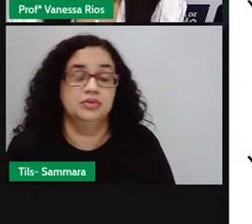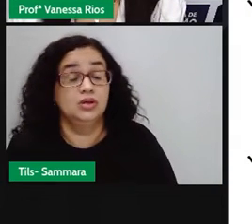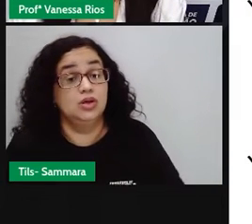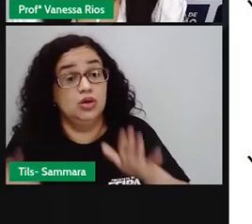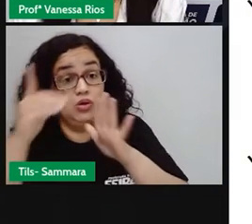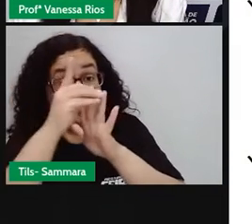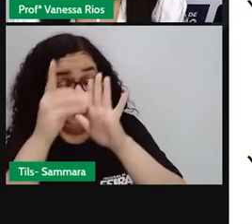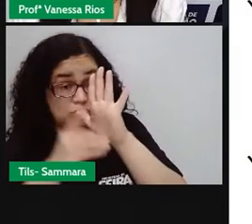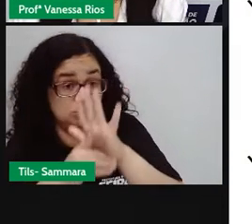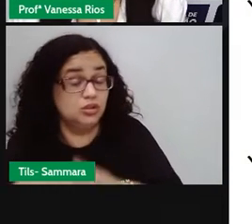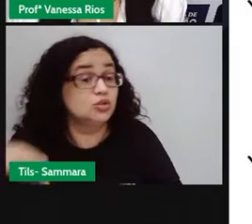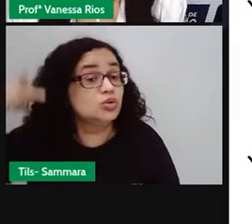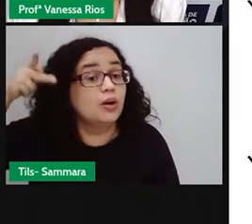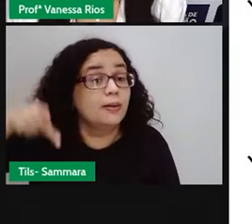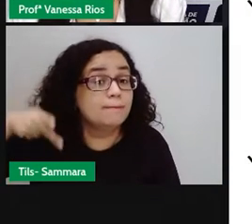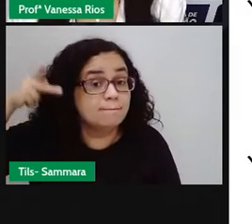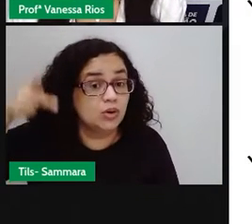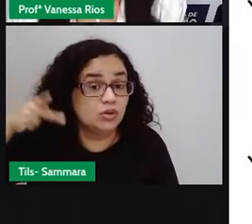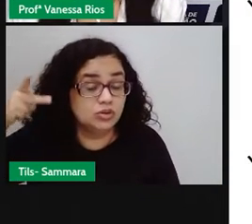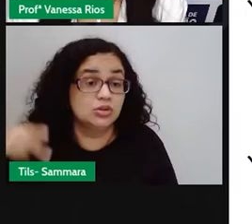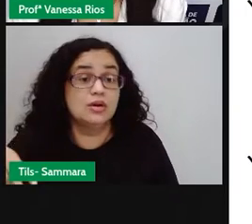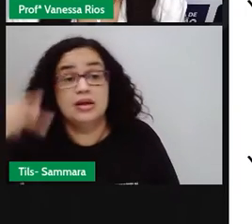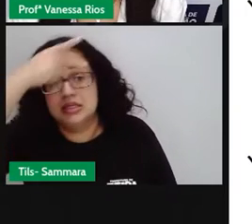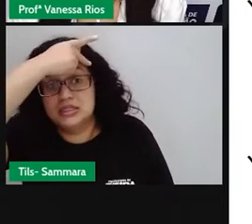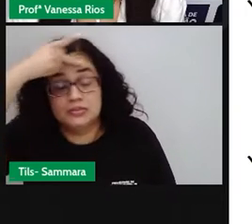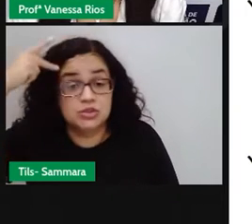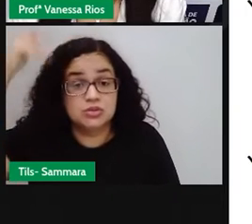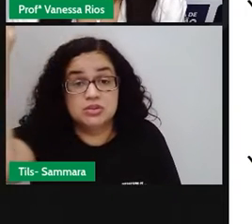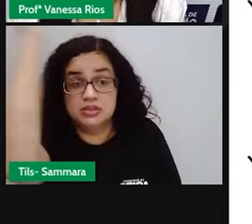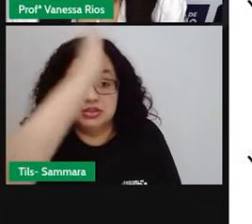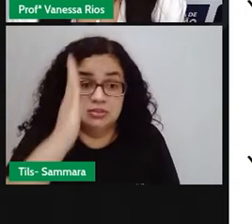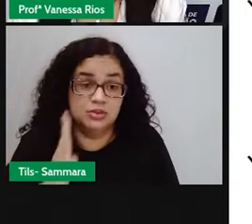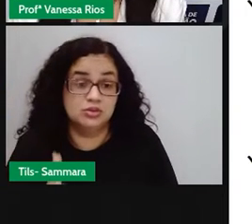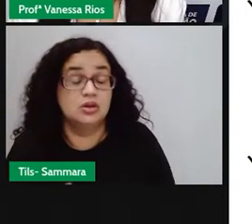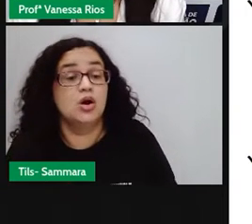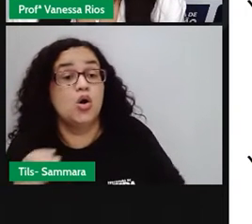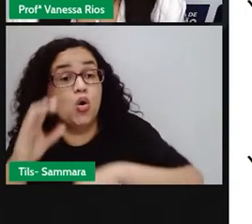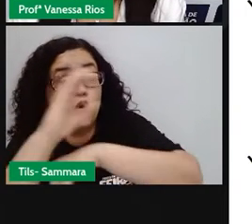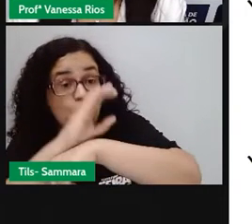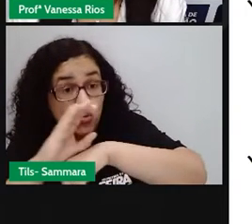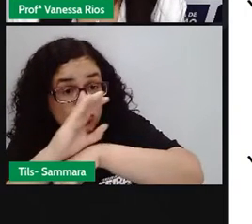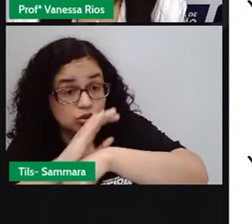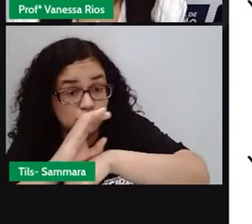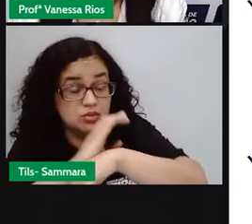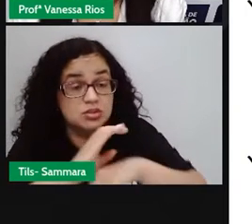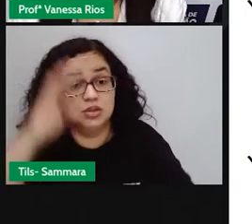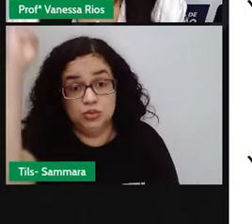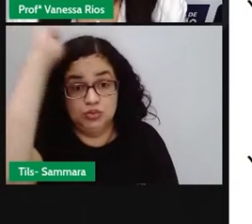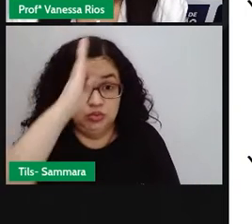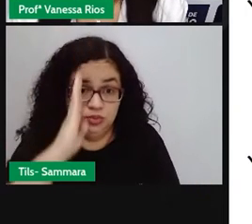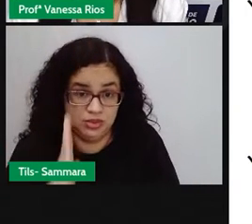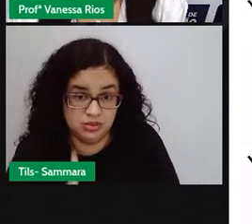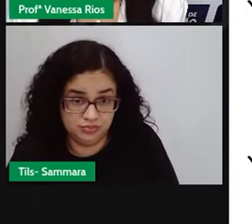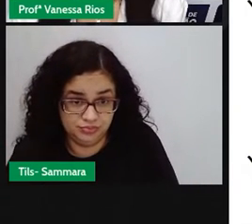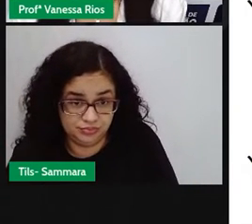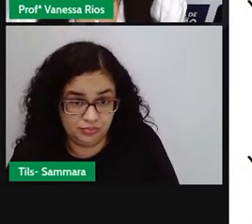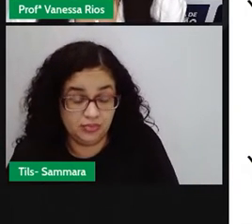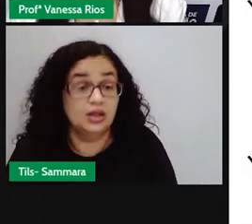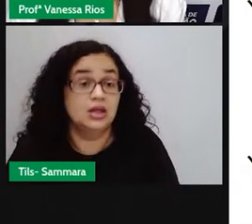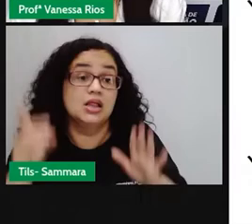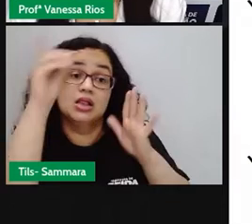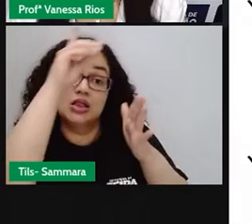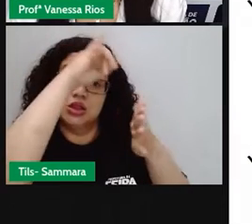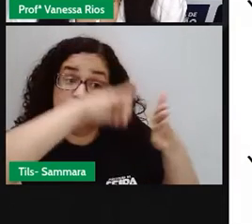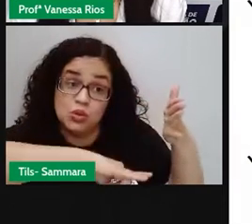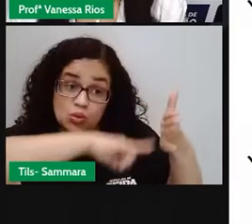Os direitos políticos dos cidadãos brasileiros são assegurados pela Constituição Federal. Nesse